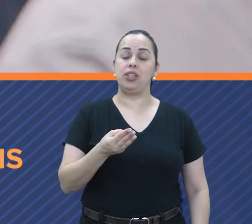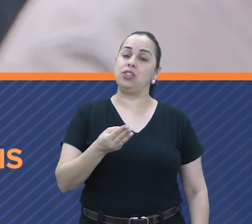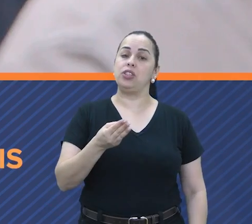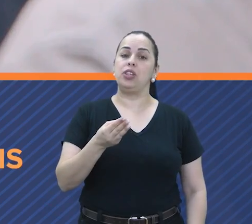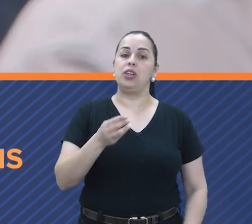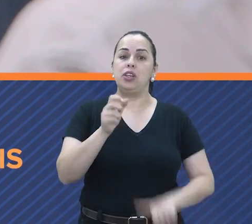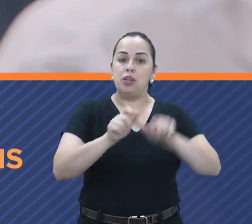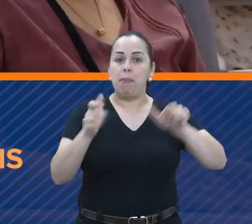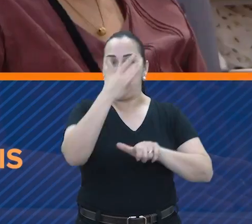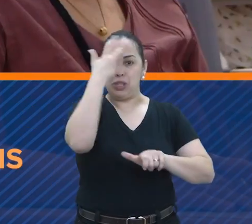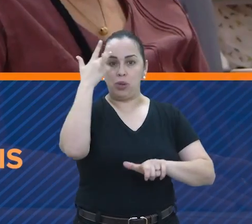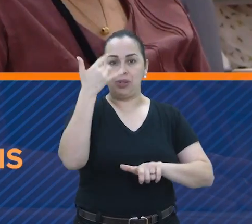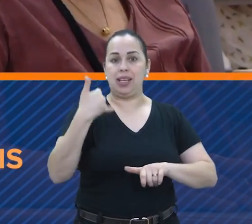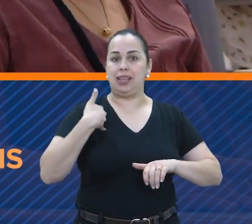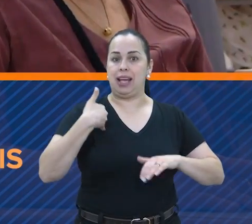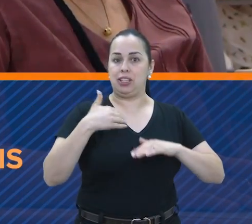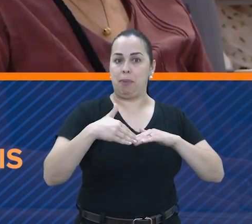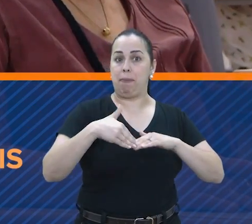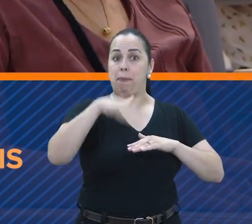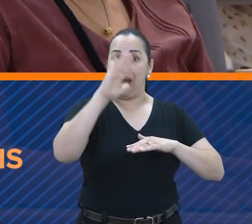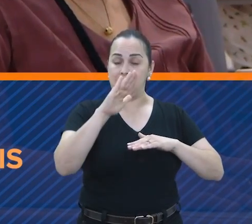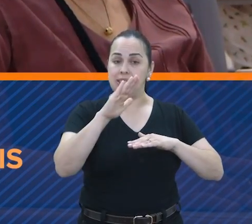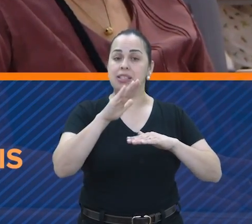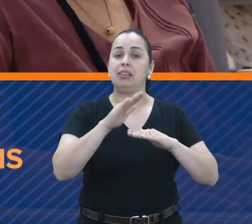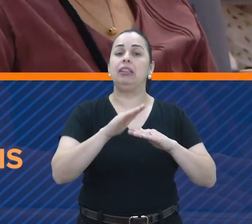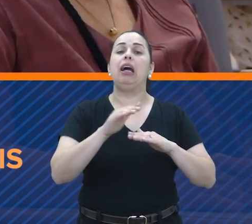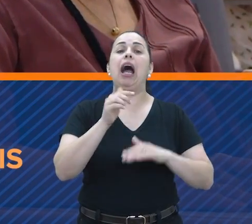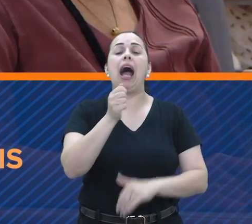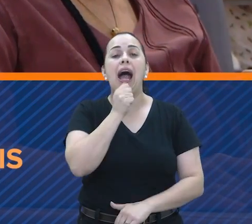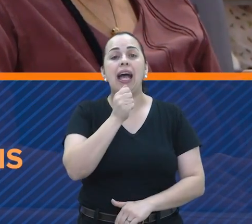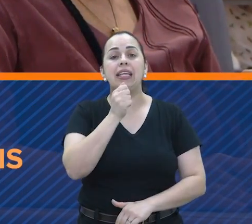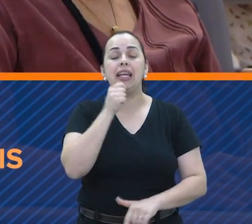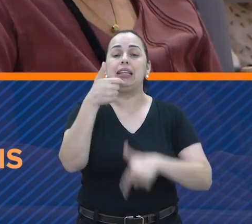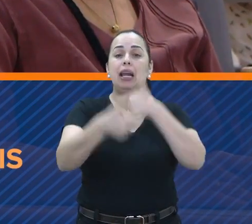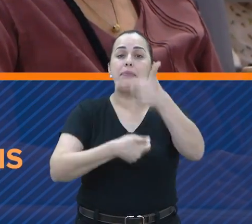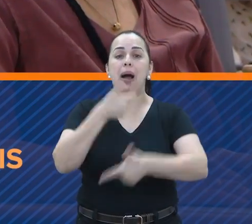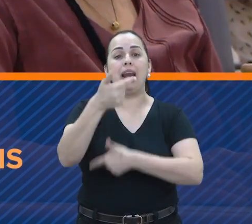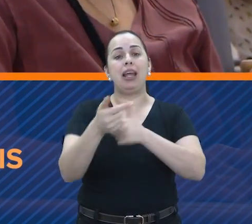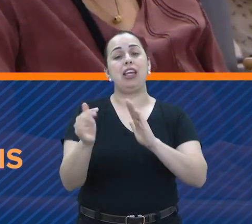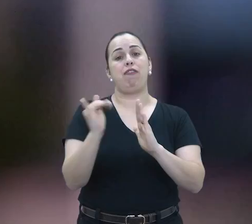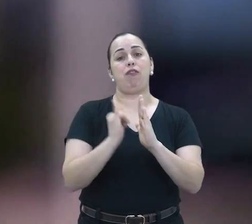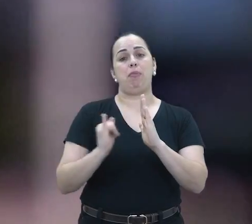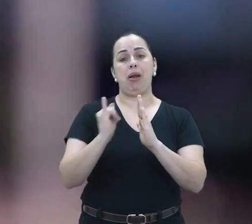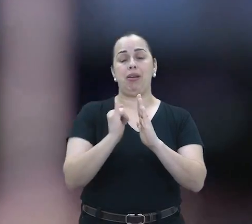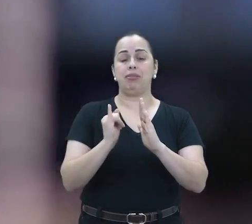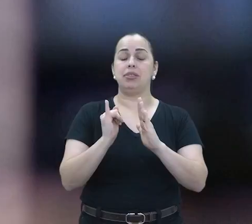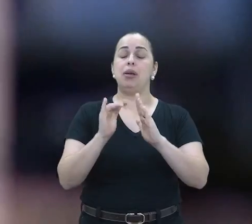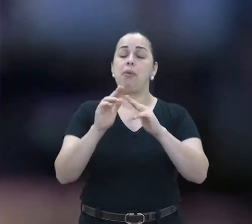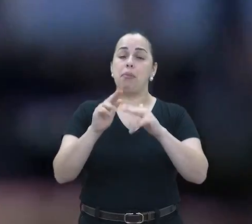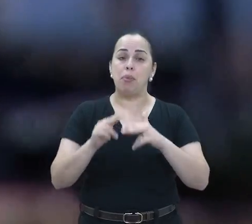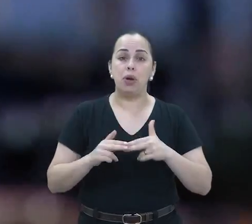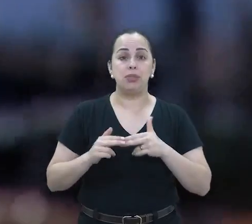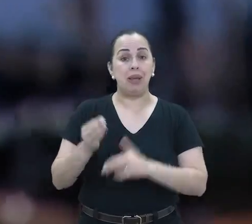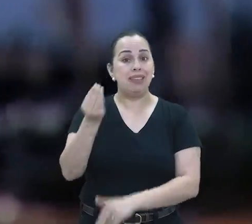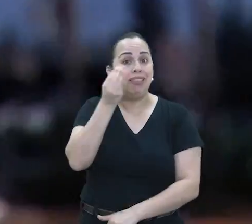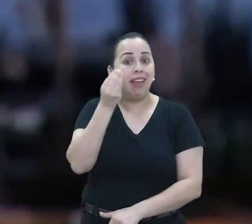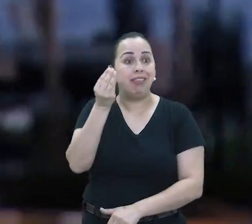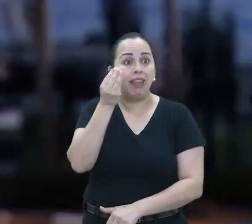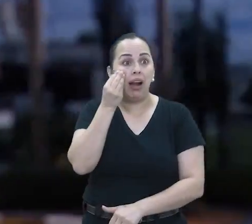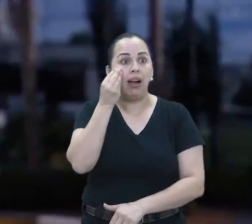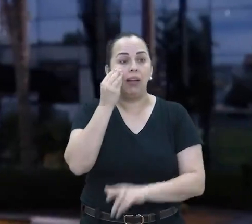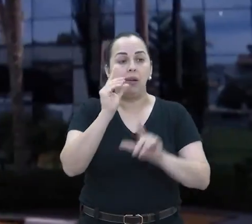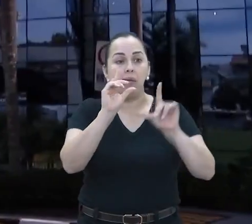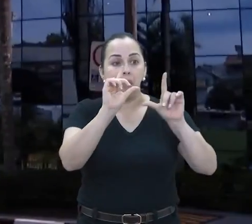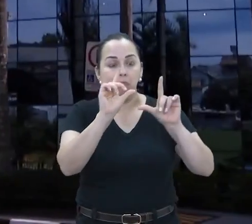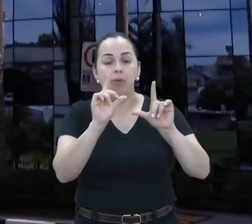na informalidade, um desafio provocado pelo envelhecimento da população. Para buscar uma solução ao